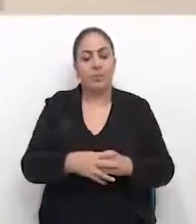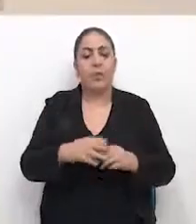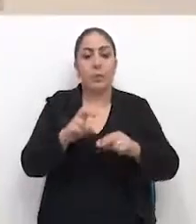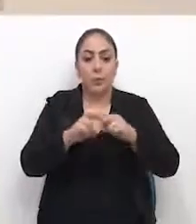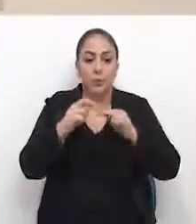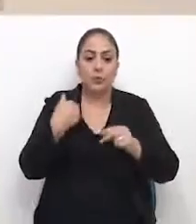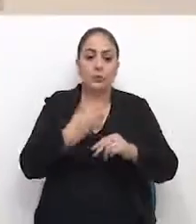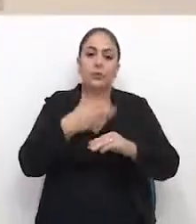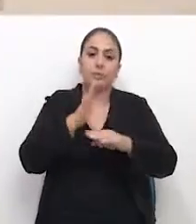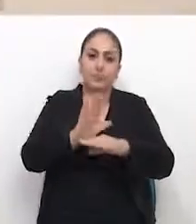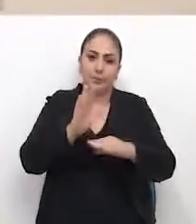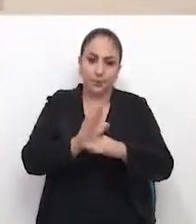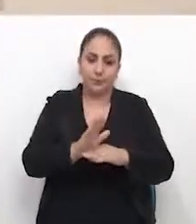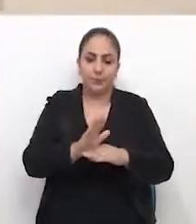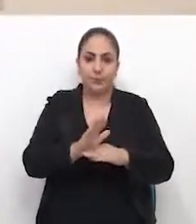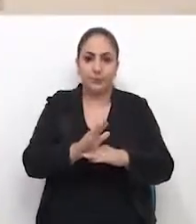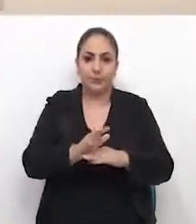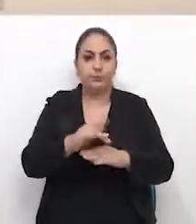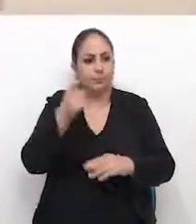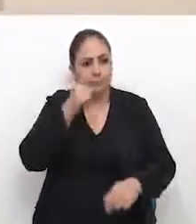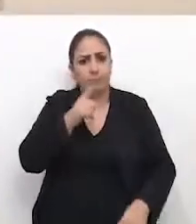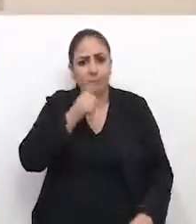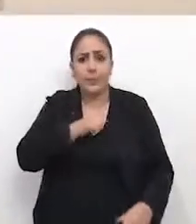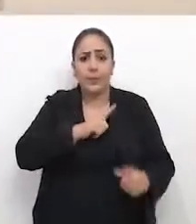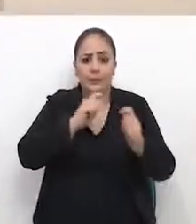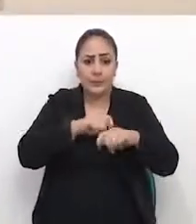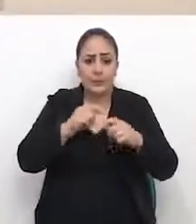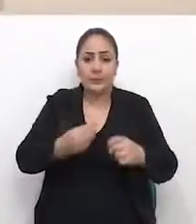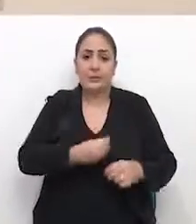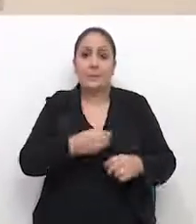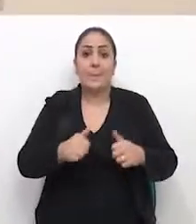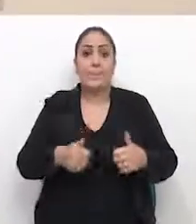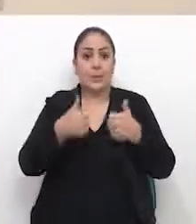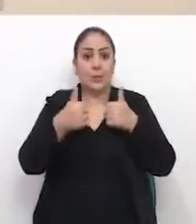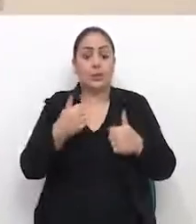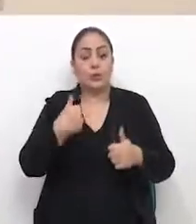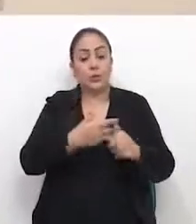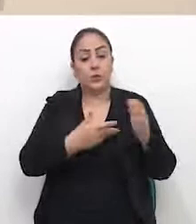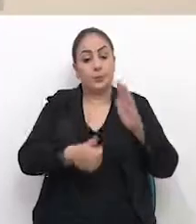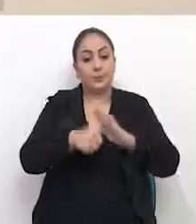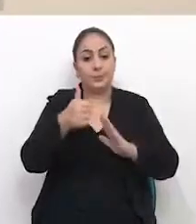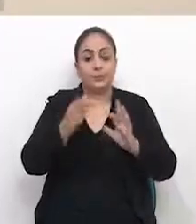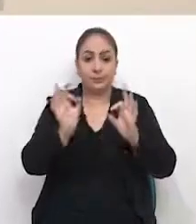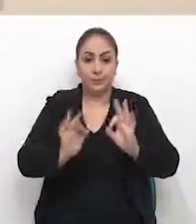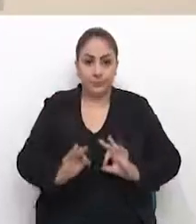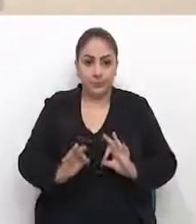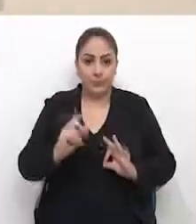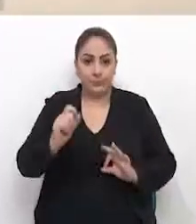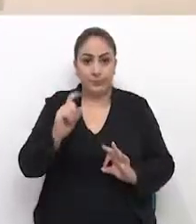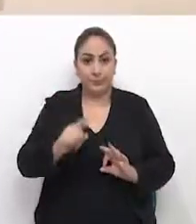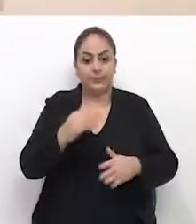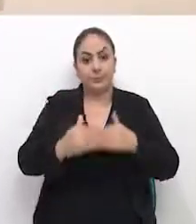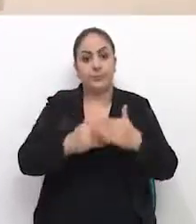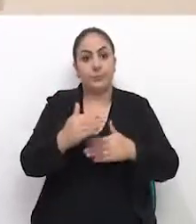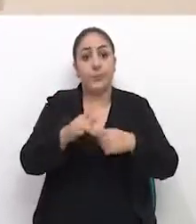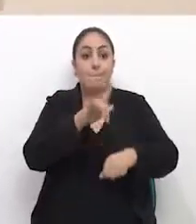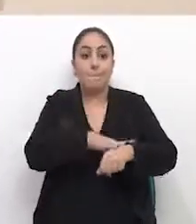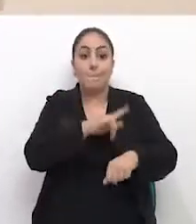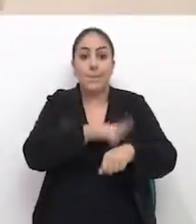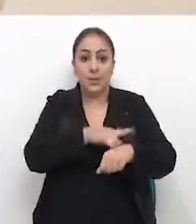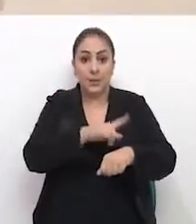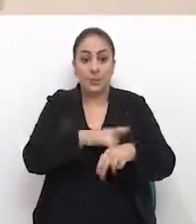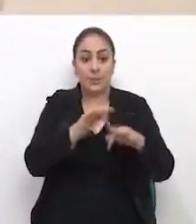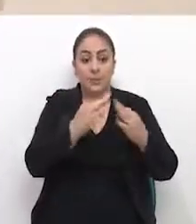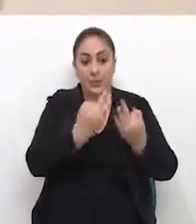é por isso que a gente vai ajudá-las a ter uma condição de vida melhor. O nosso primeiro projeto vai ser desenvolver